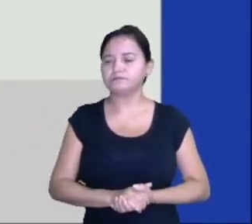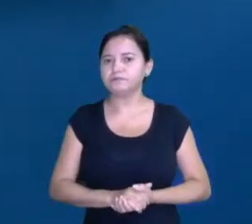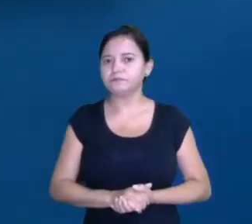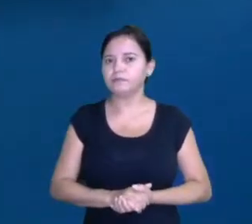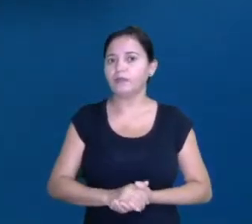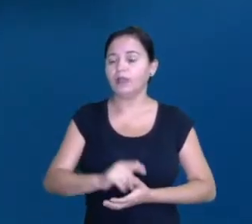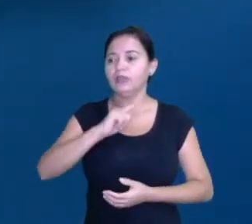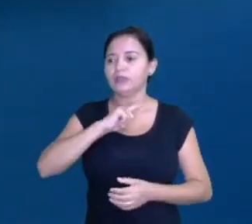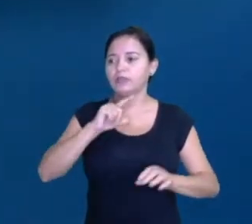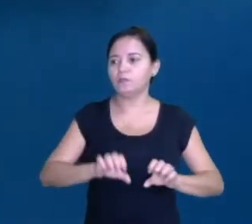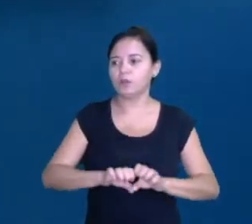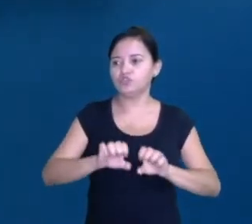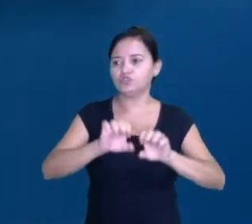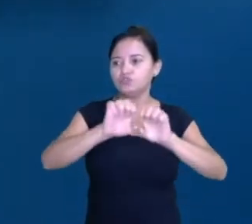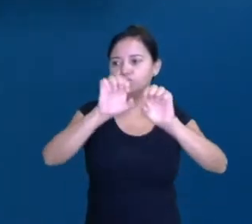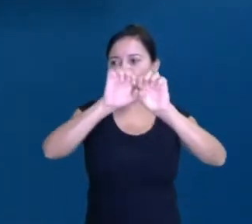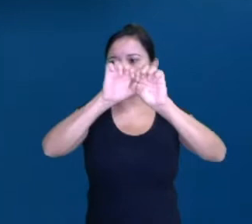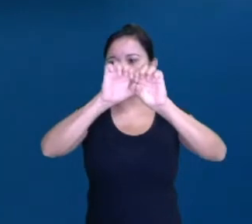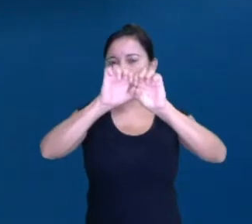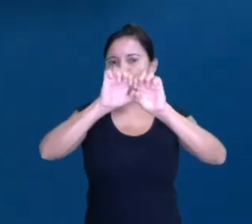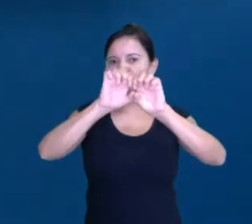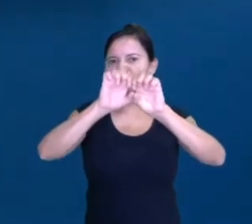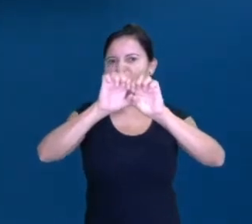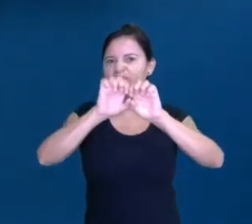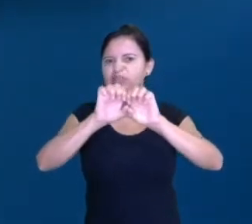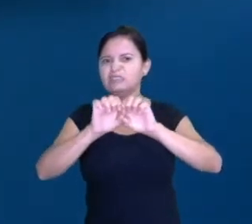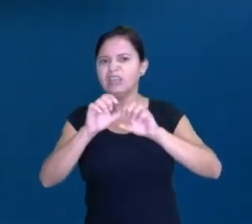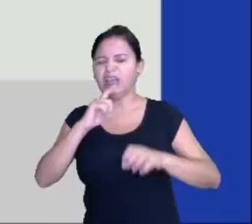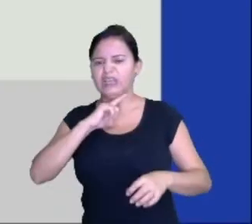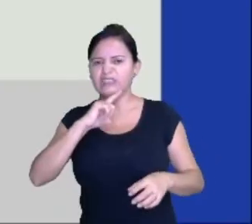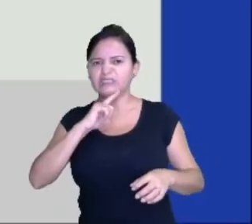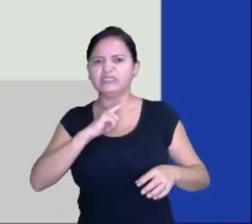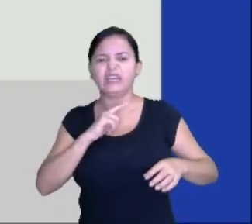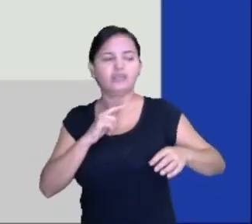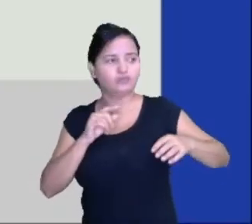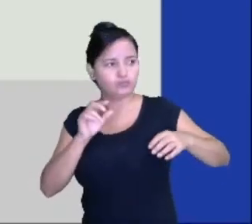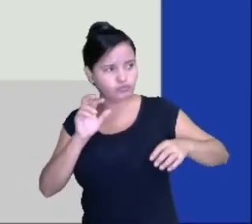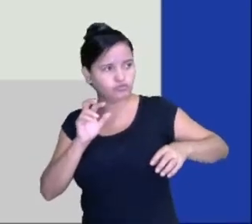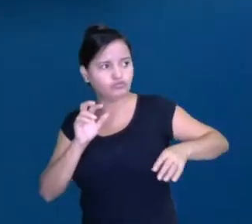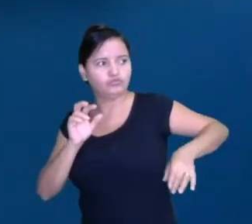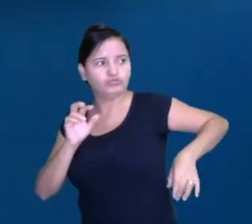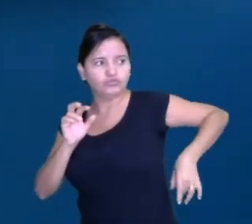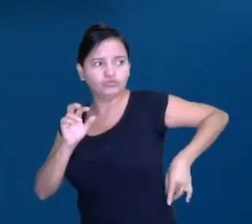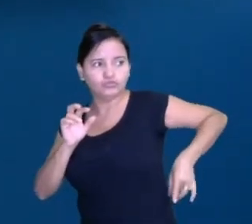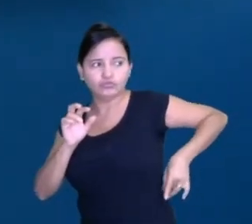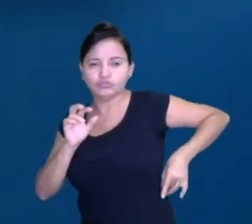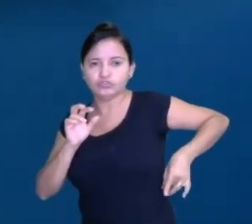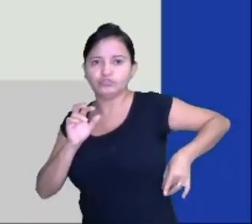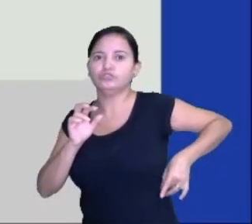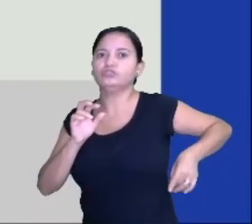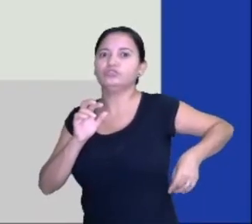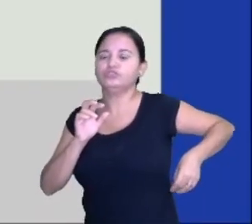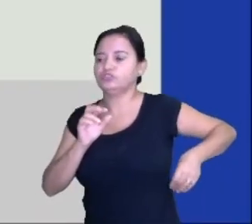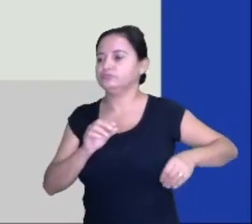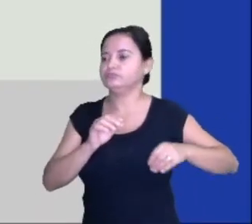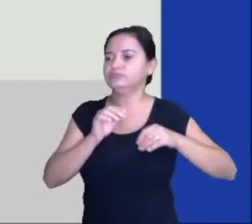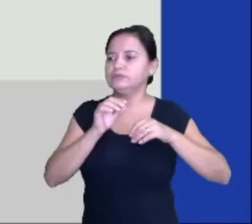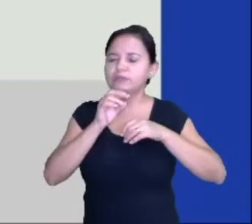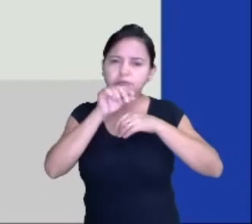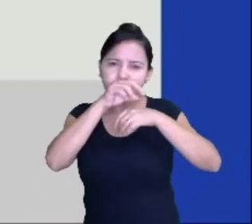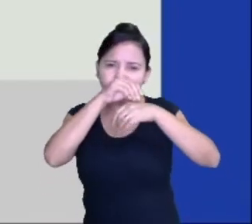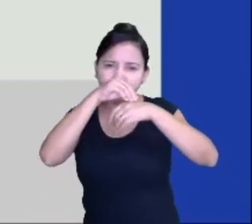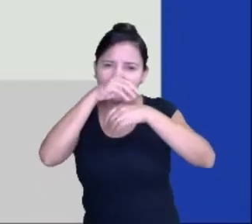essas estruturas aqui que estão acima, se você olhar aí, sem os rins, estão acima dos rins. É como se fosse a cabeleirinha dos rins, tá? Esses cabelinhos que os rins